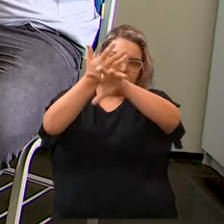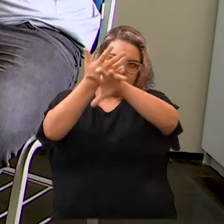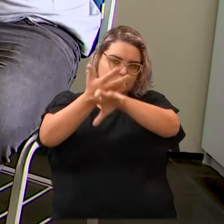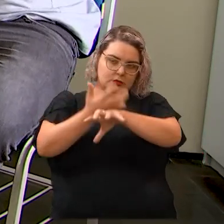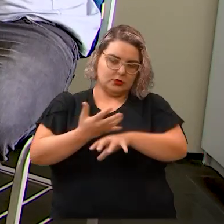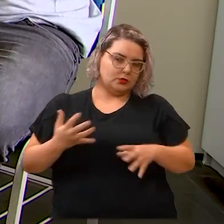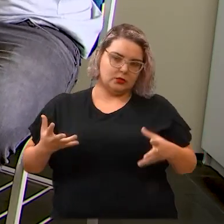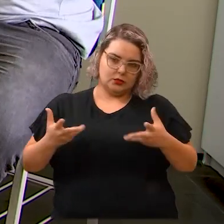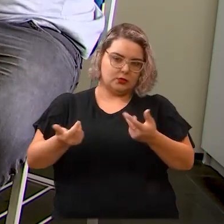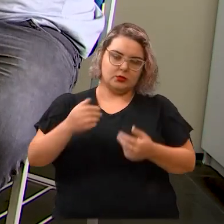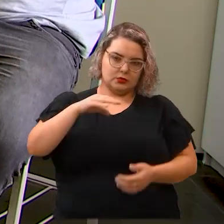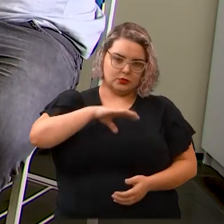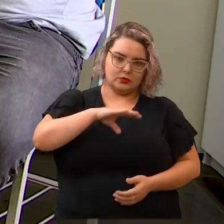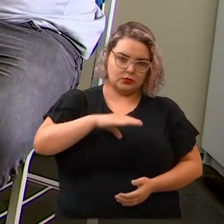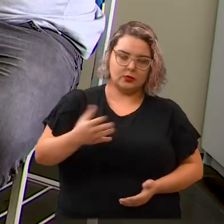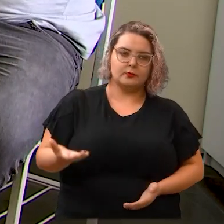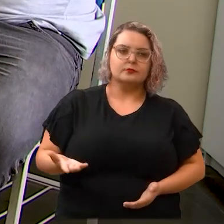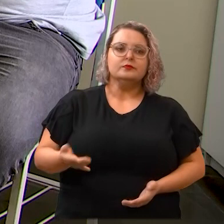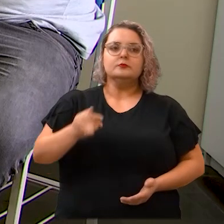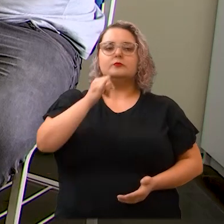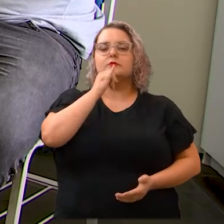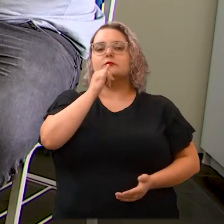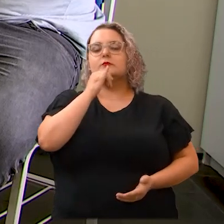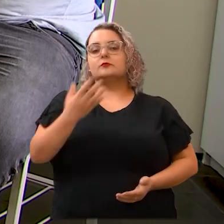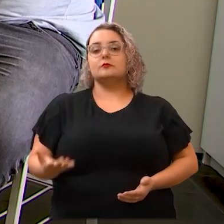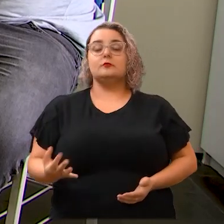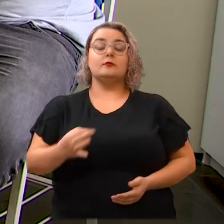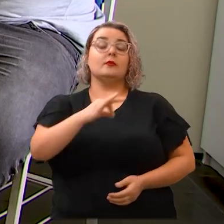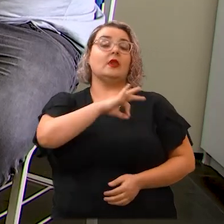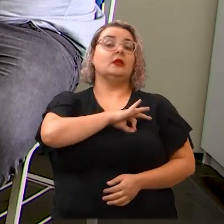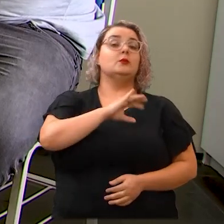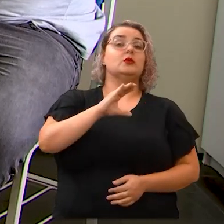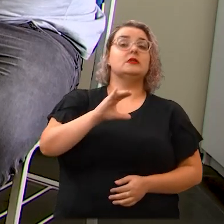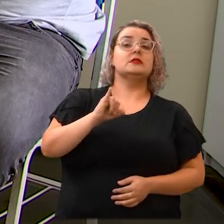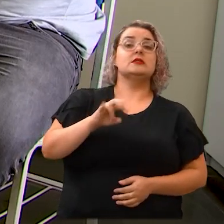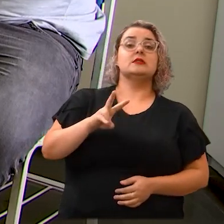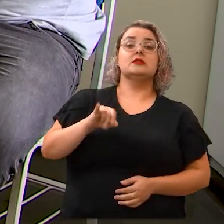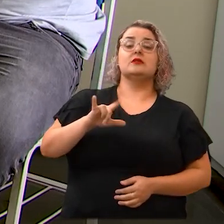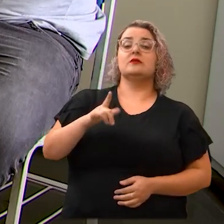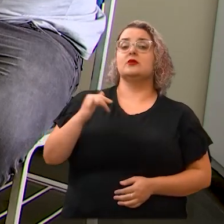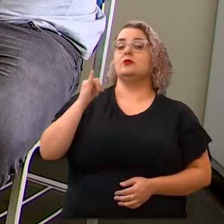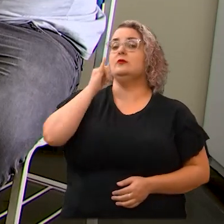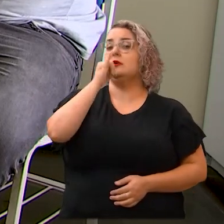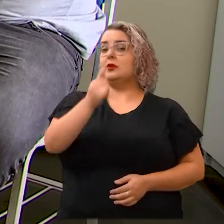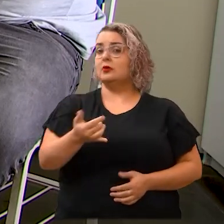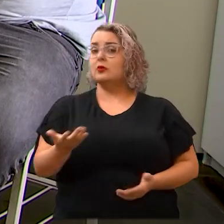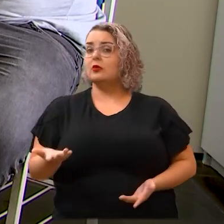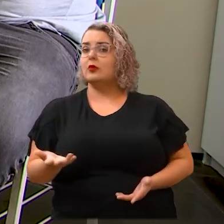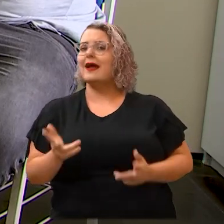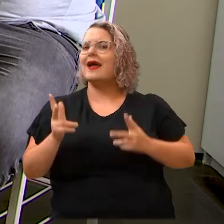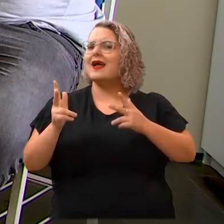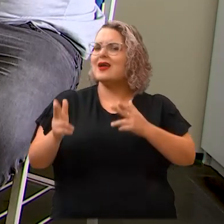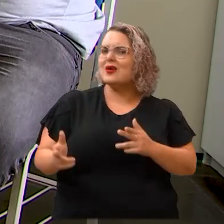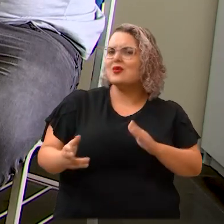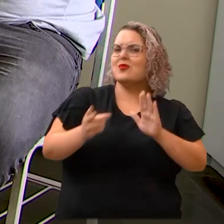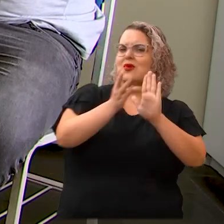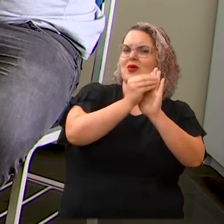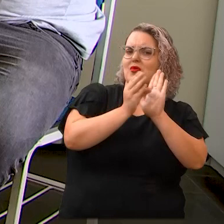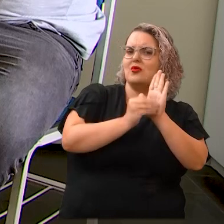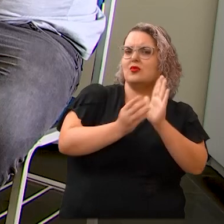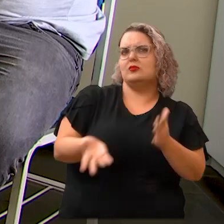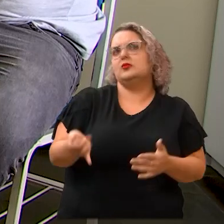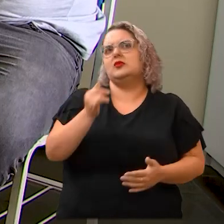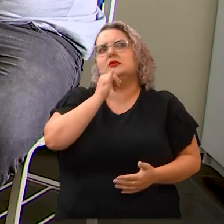tipo todos né enfim é mas por exemplo da Polícia Civil que que você citou é o mesmo conteúdo